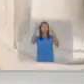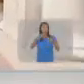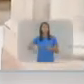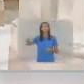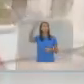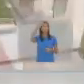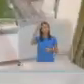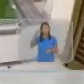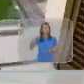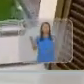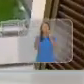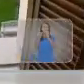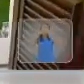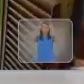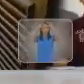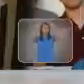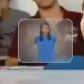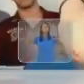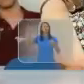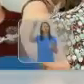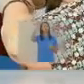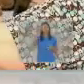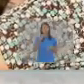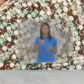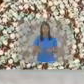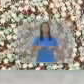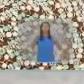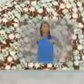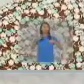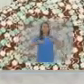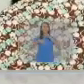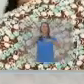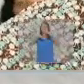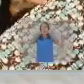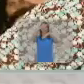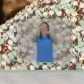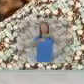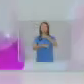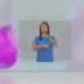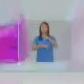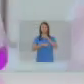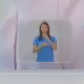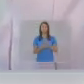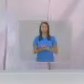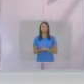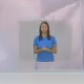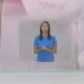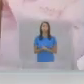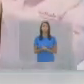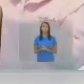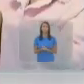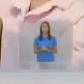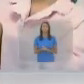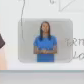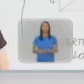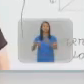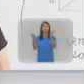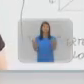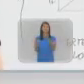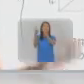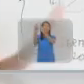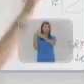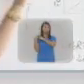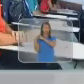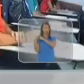Universidade, lugar reconhecido pela produção do conhecimento científico necessário ao desenvolvimento de um país. Com